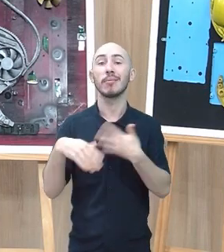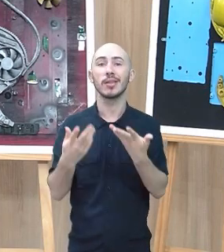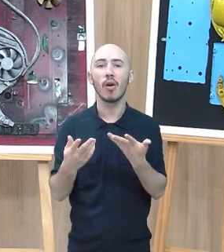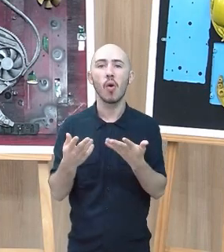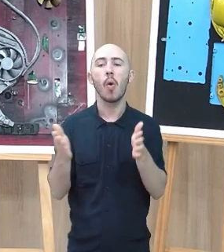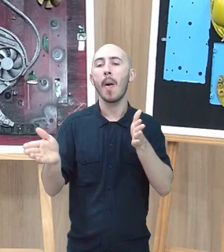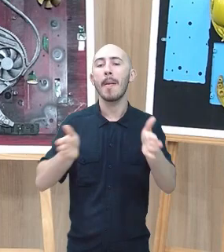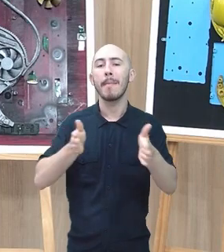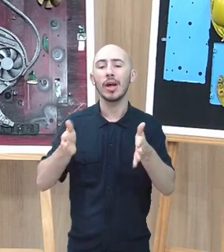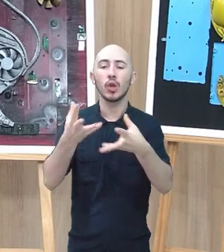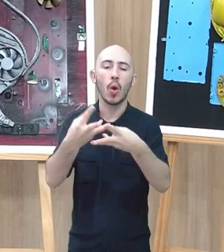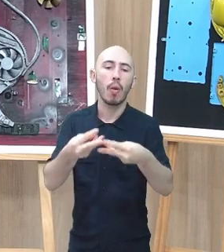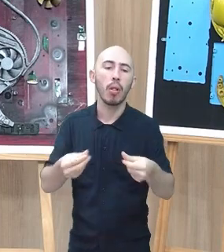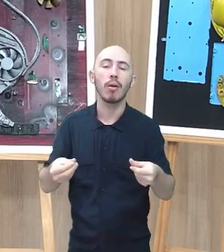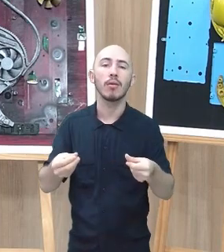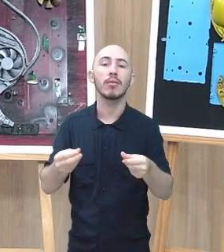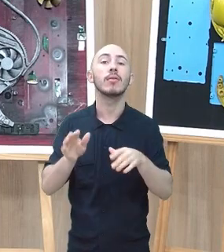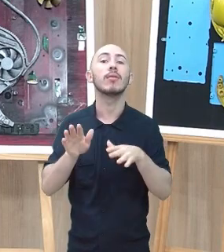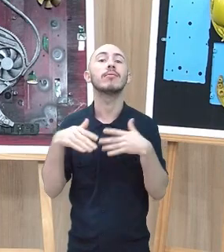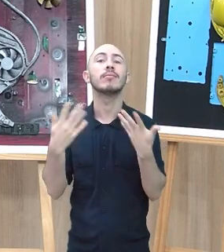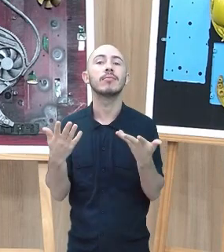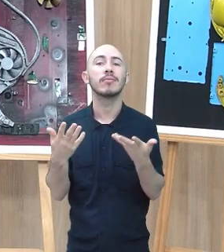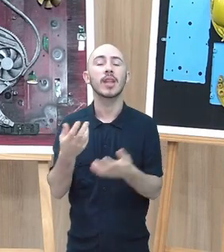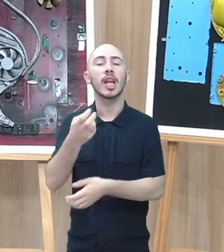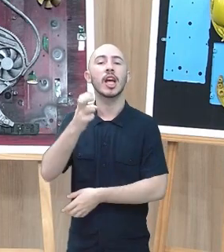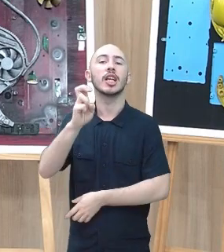se decompor. Veja quanto tempo, né?